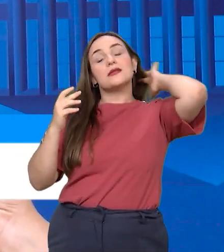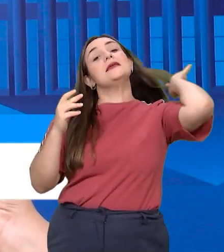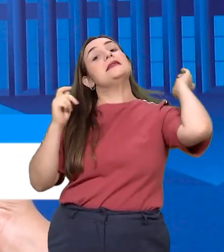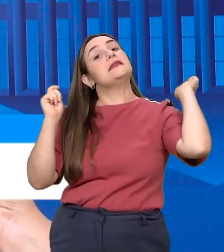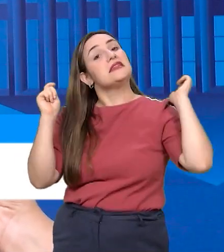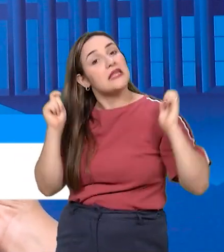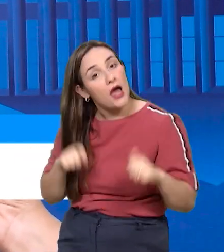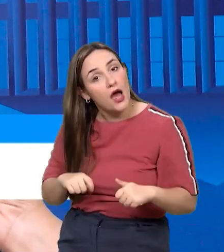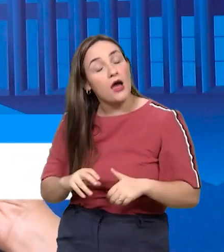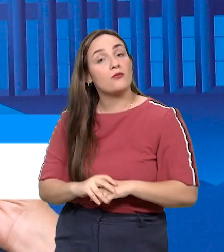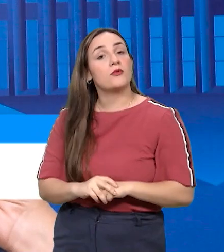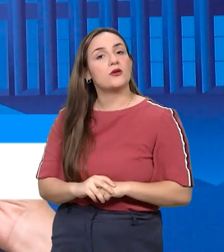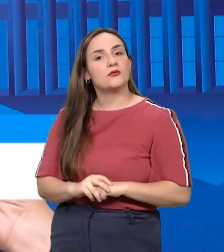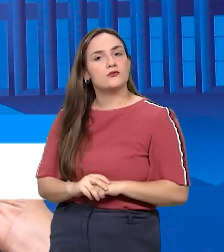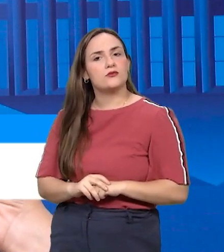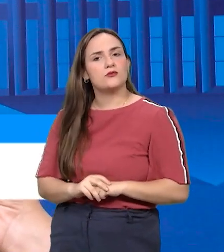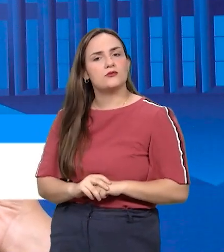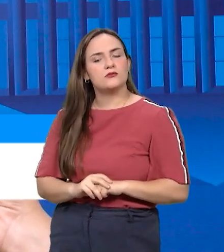considerando a possibilidade de